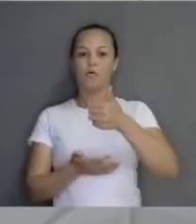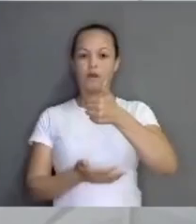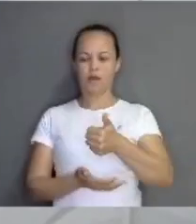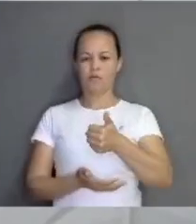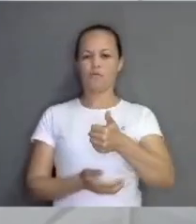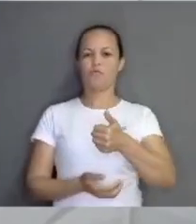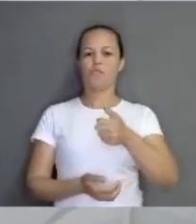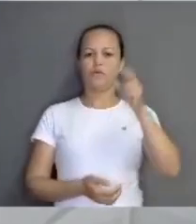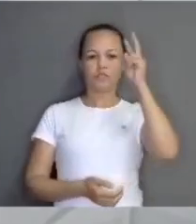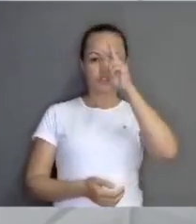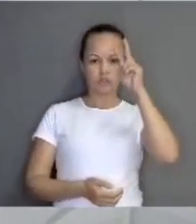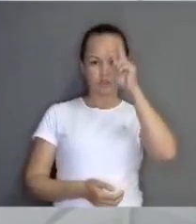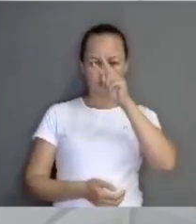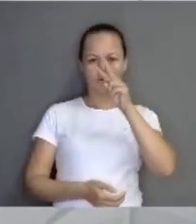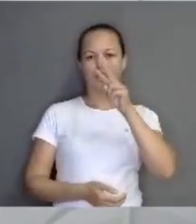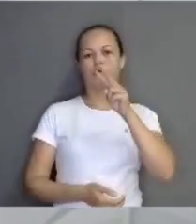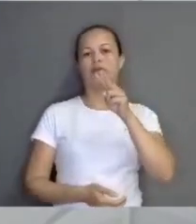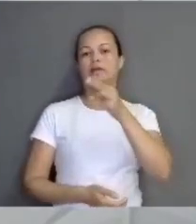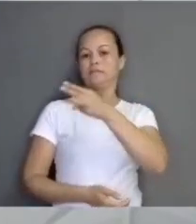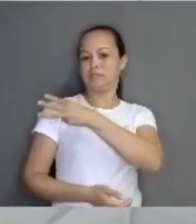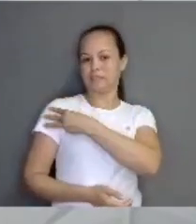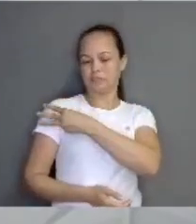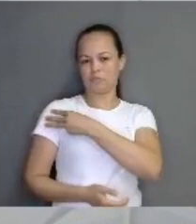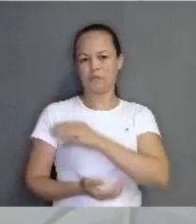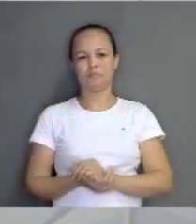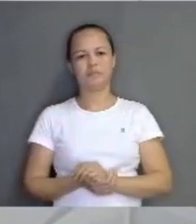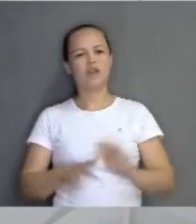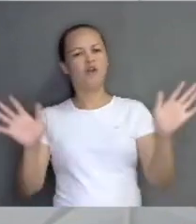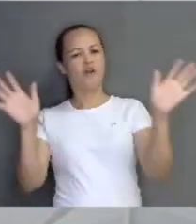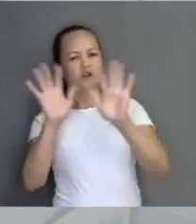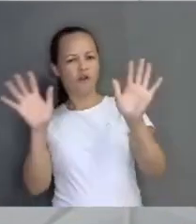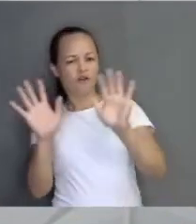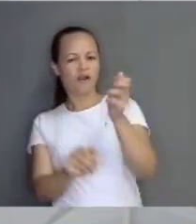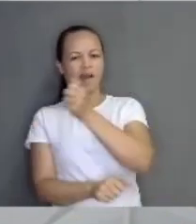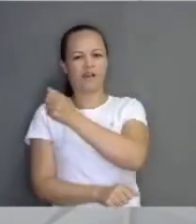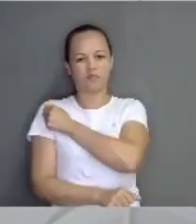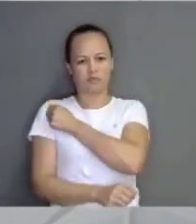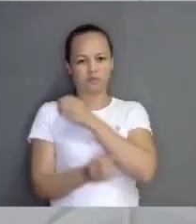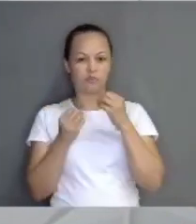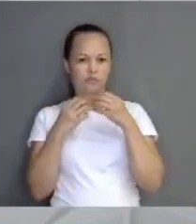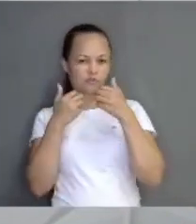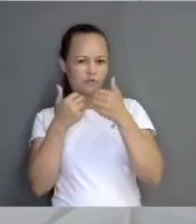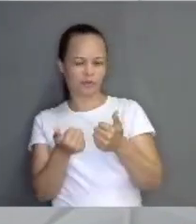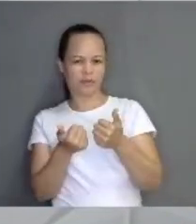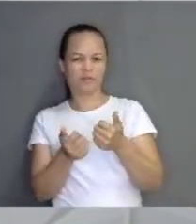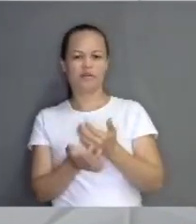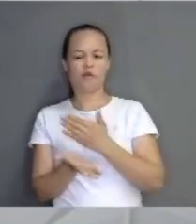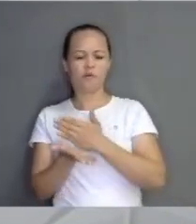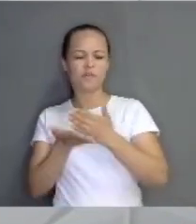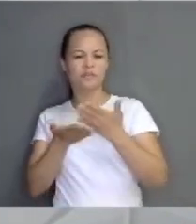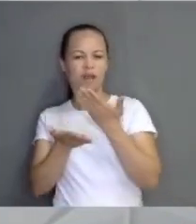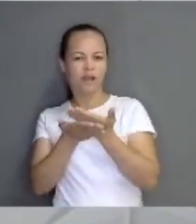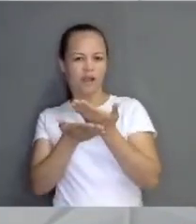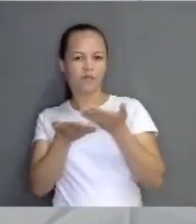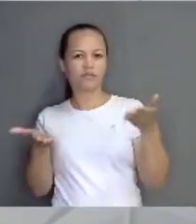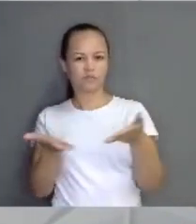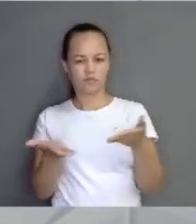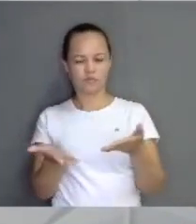Olá, gente, tudo bem? Vamos lá começar a nossa aula de hoje? Hoje nós vamos ver